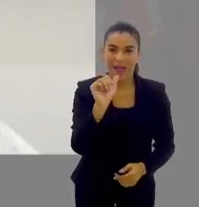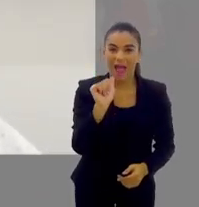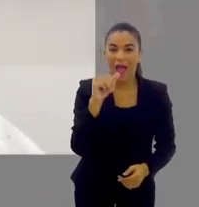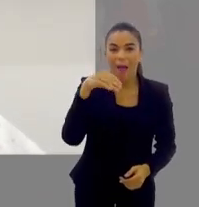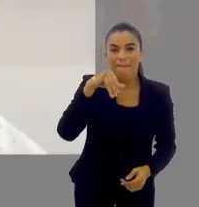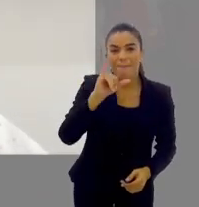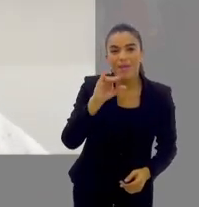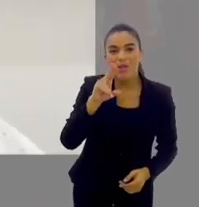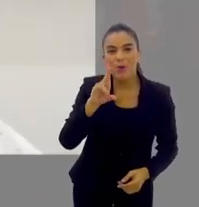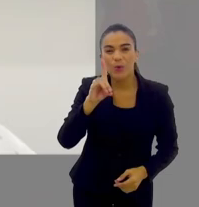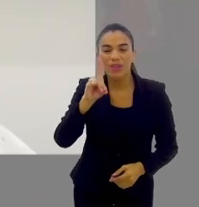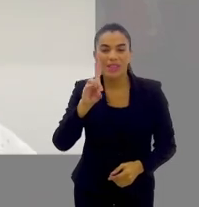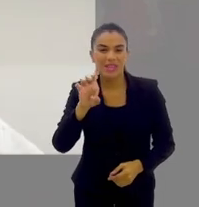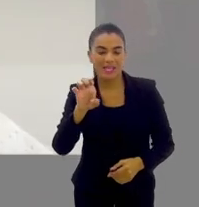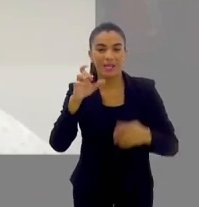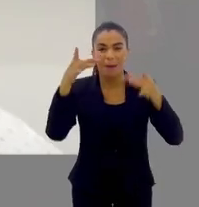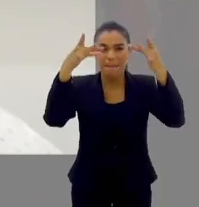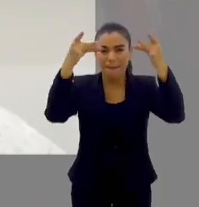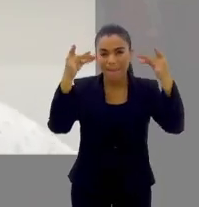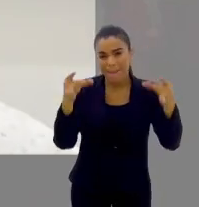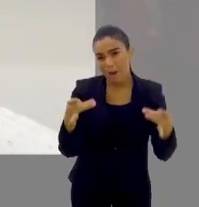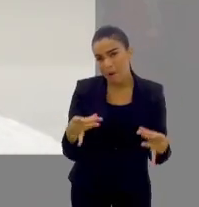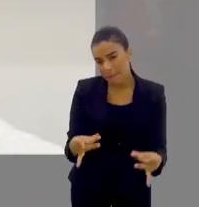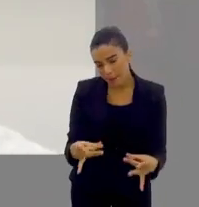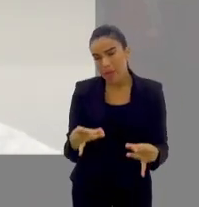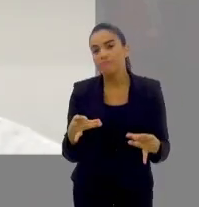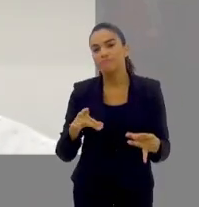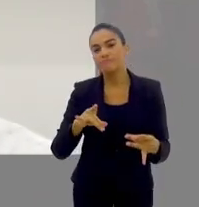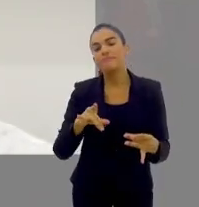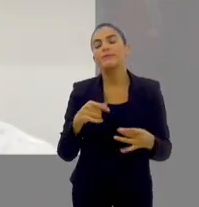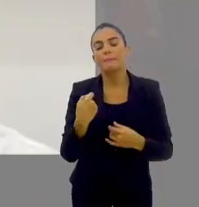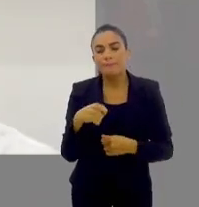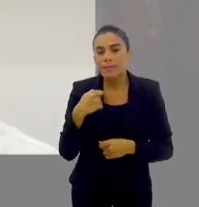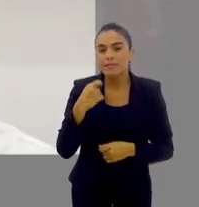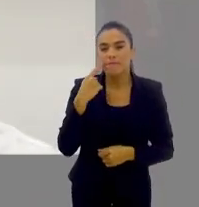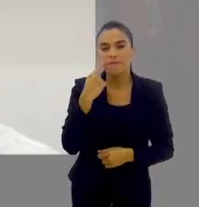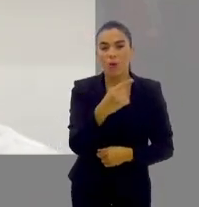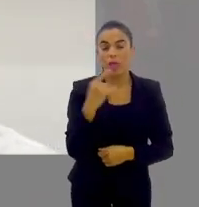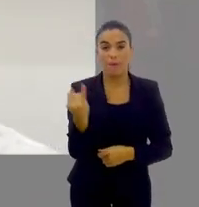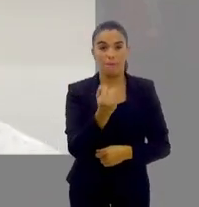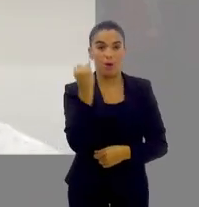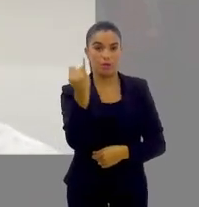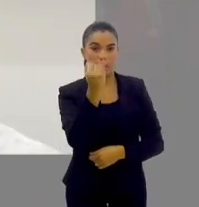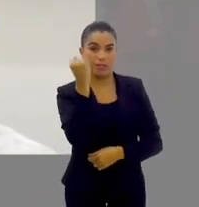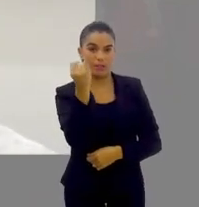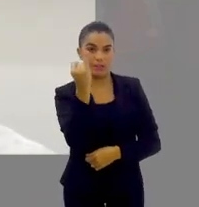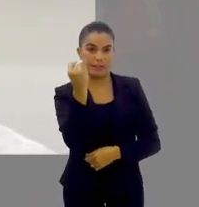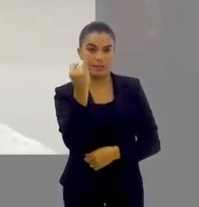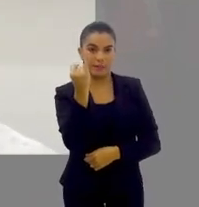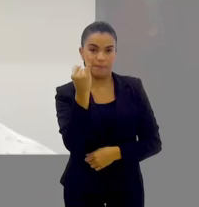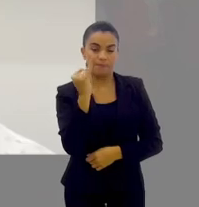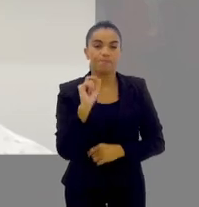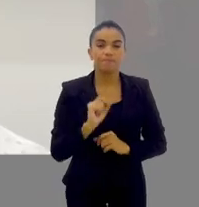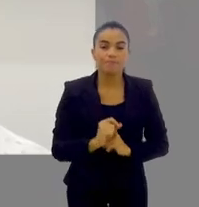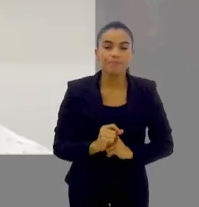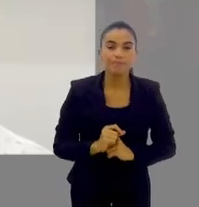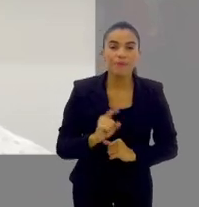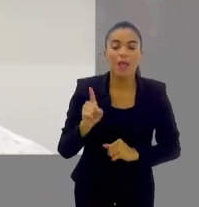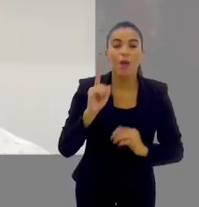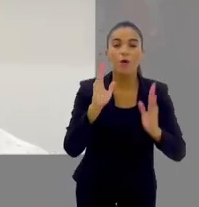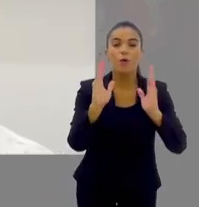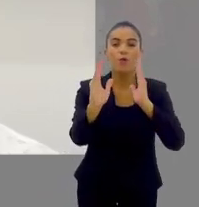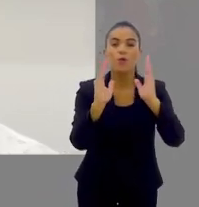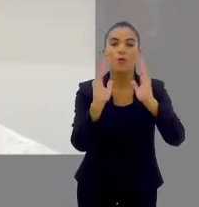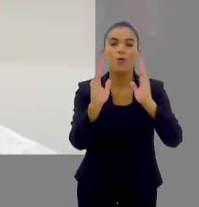amiúde, né, a questão dengue, nós temos que colocar como ponto mais importante a defervescência, que